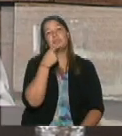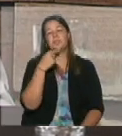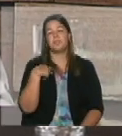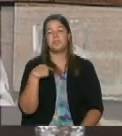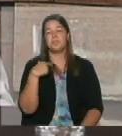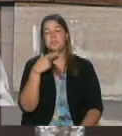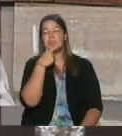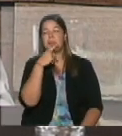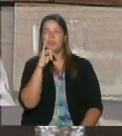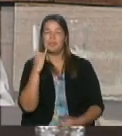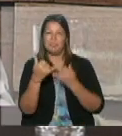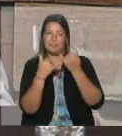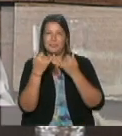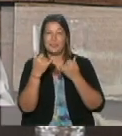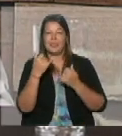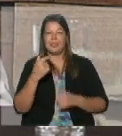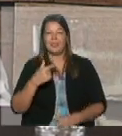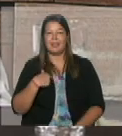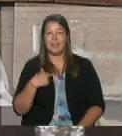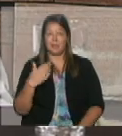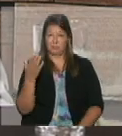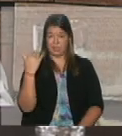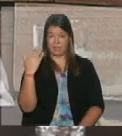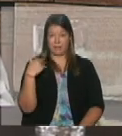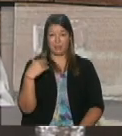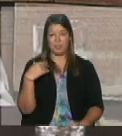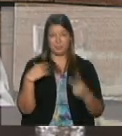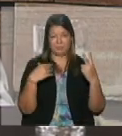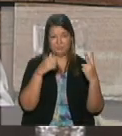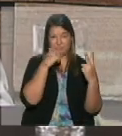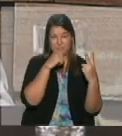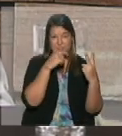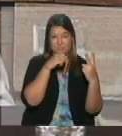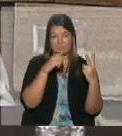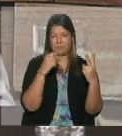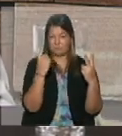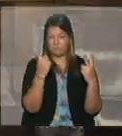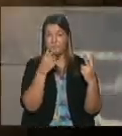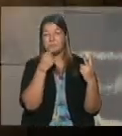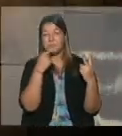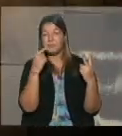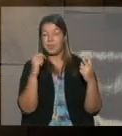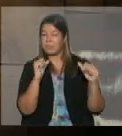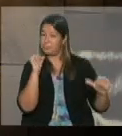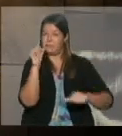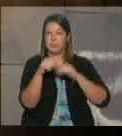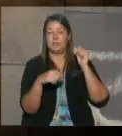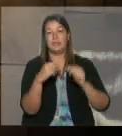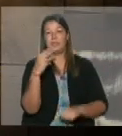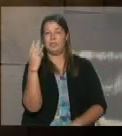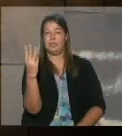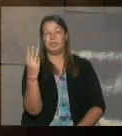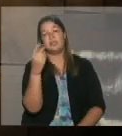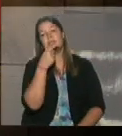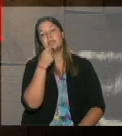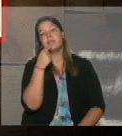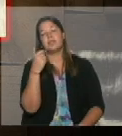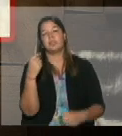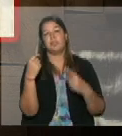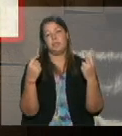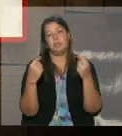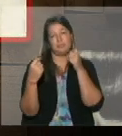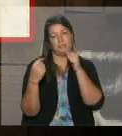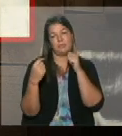ele virou o jogo, passou a ser 3-2, foram 3 homens e 2 mulheres. Mas eu fui o primeiro homem. Então, ele